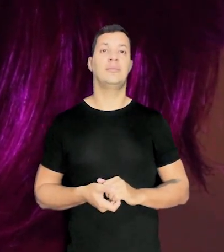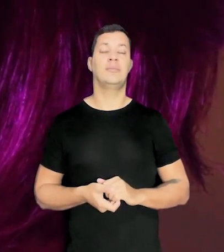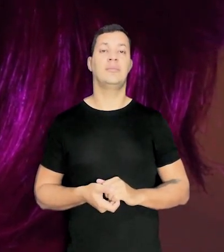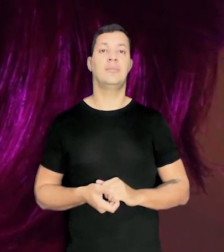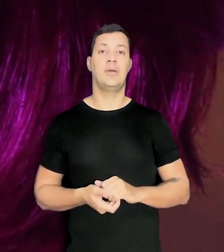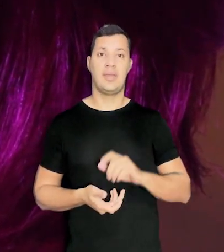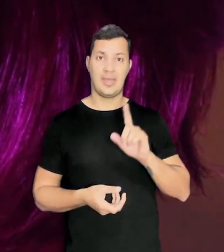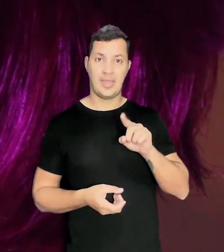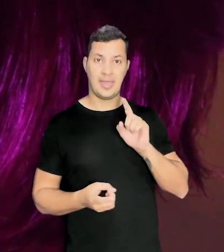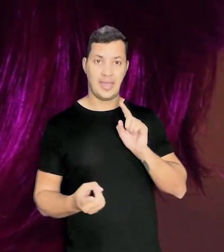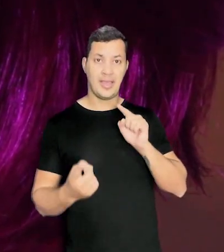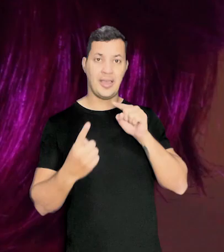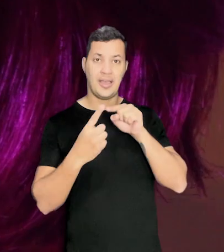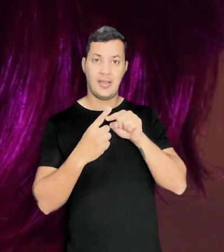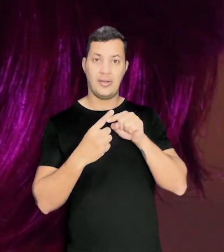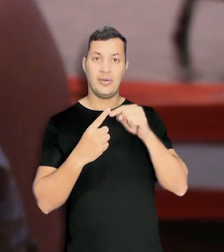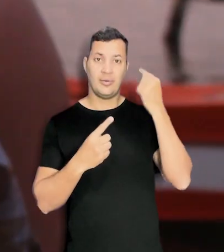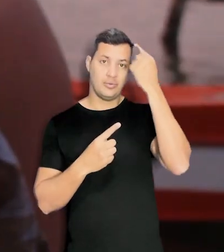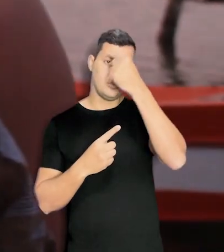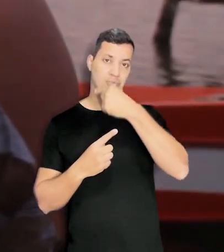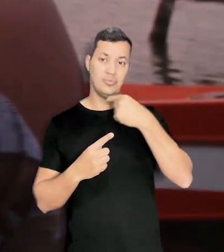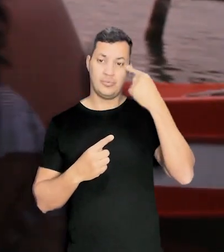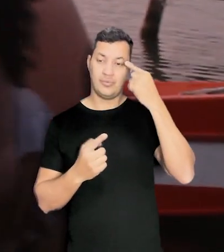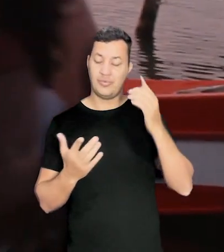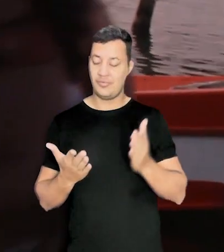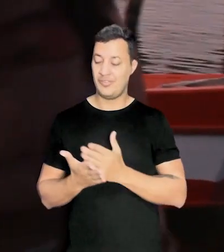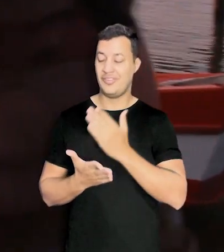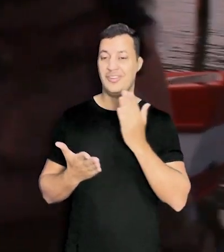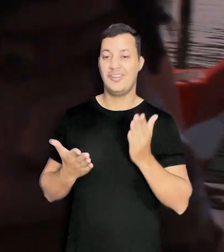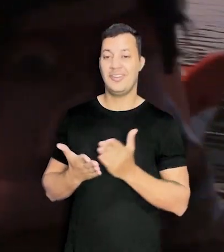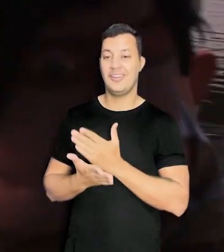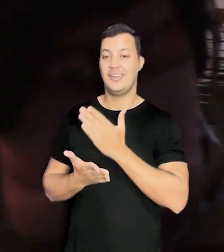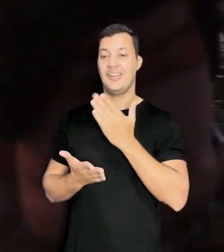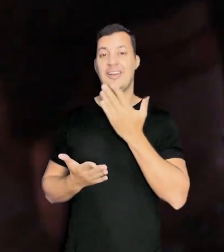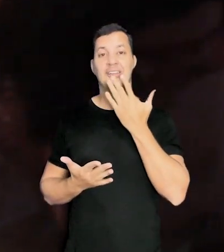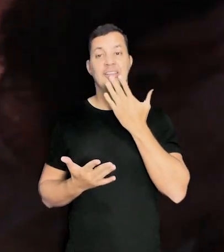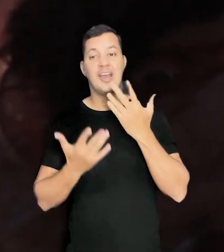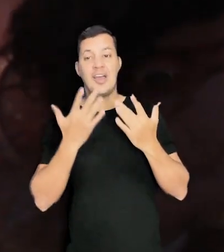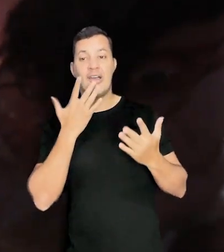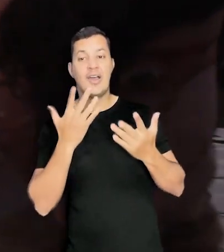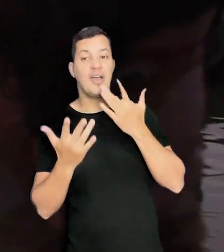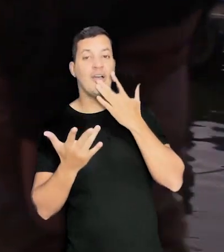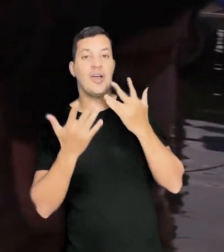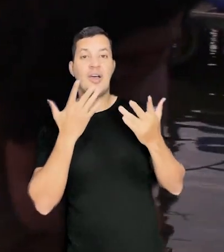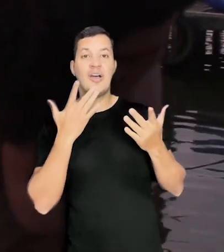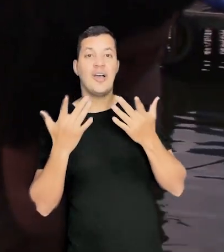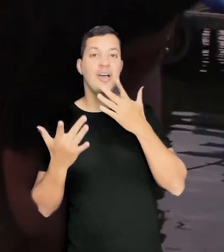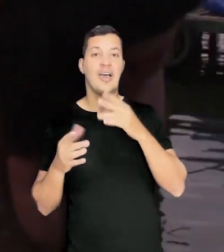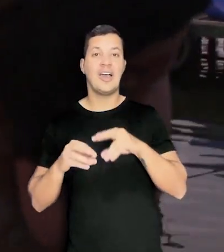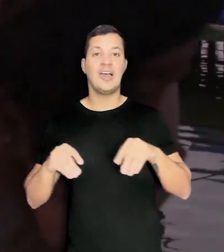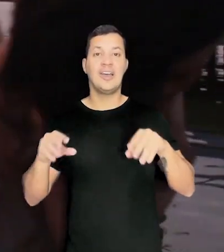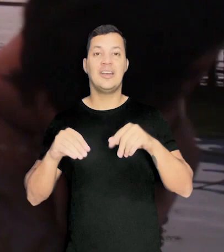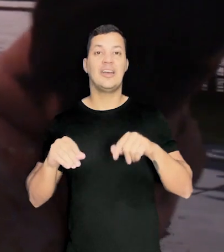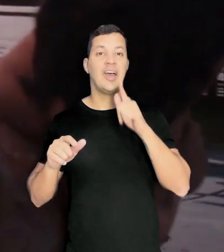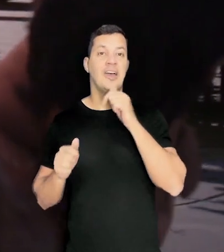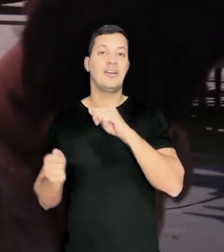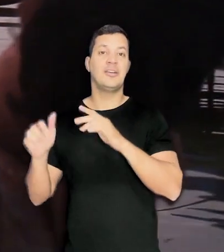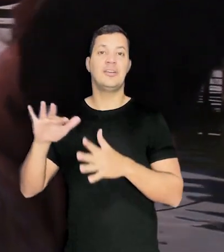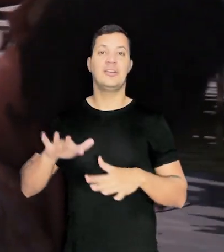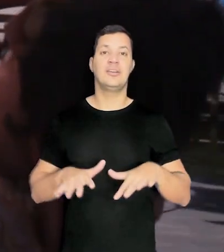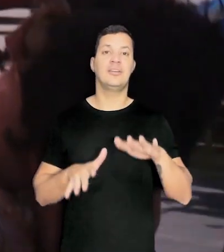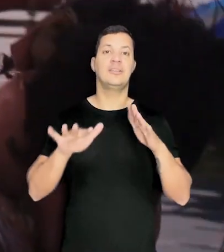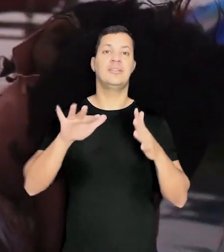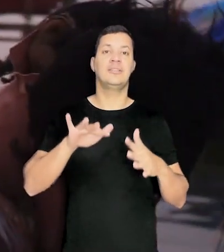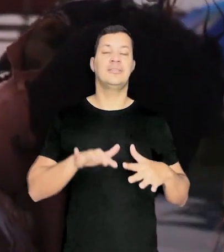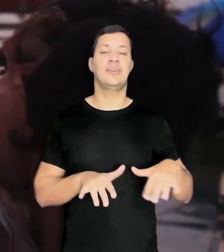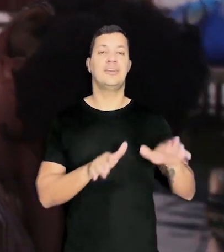É alvo meu rosto da alvura dos lírios, da cor das areias batidas do mar. As aves